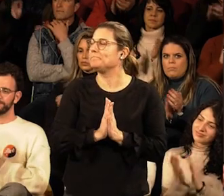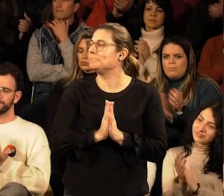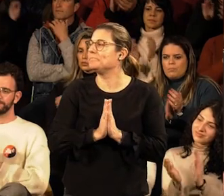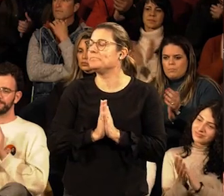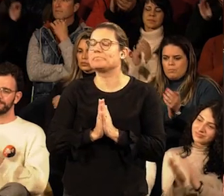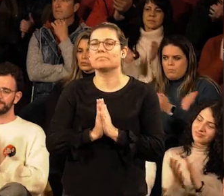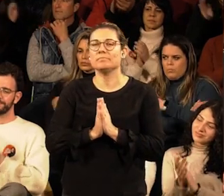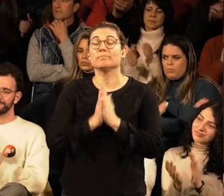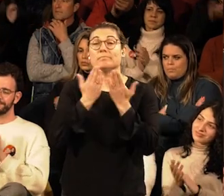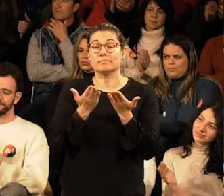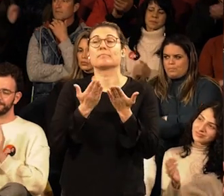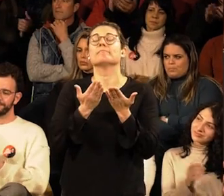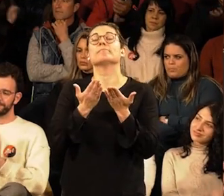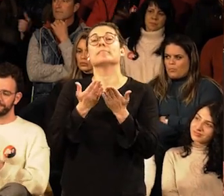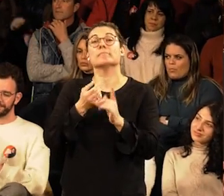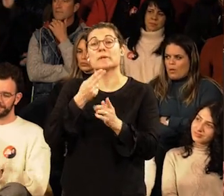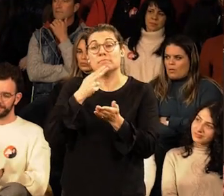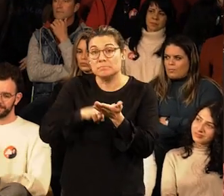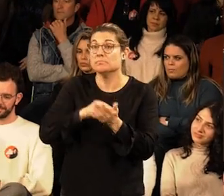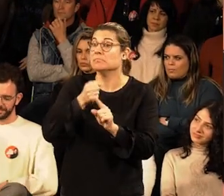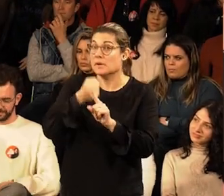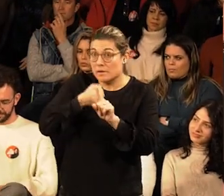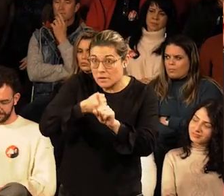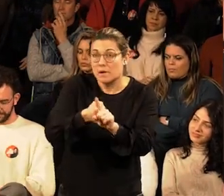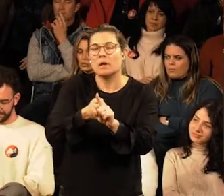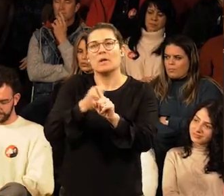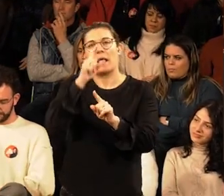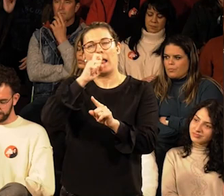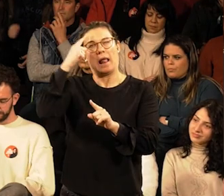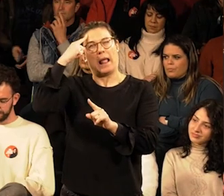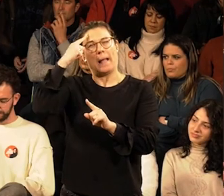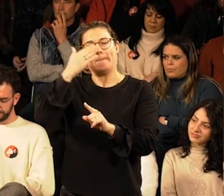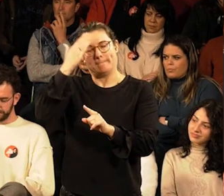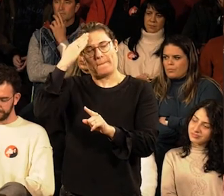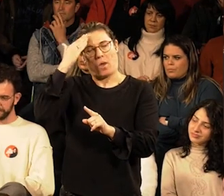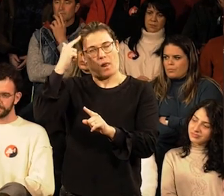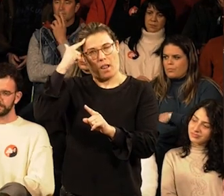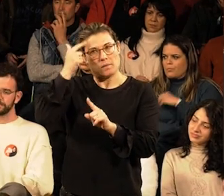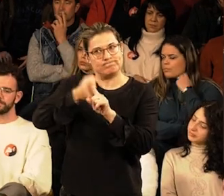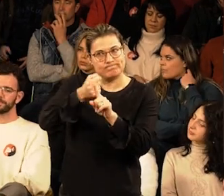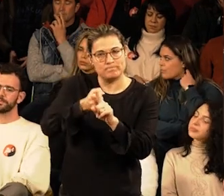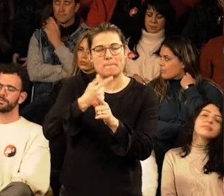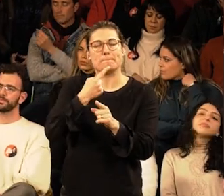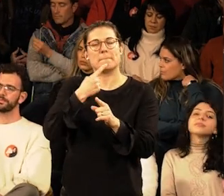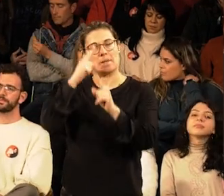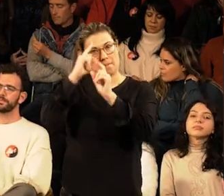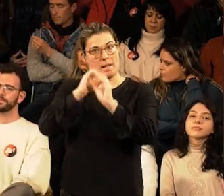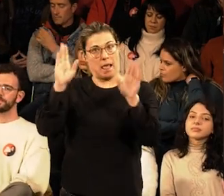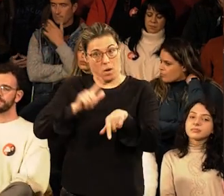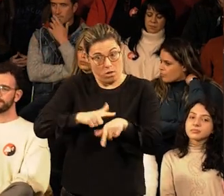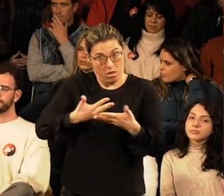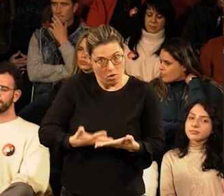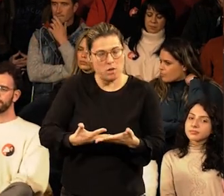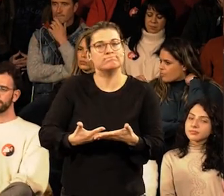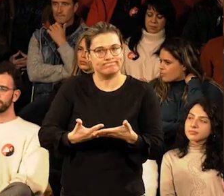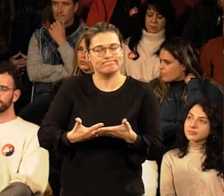continuador lutar lutar pela memória para entender o presente é tanto